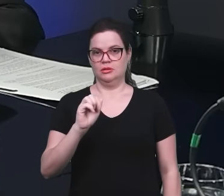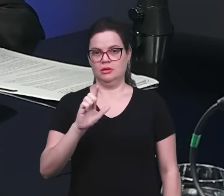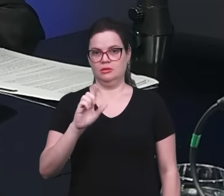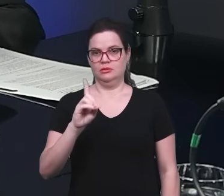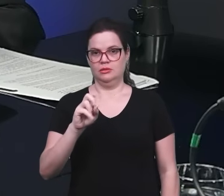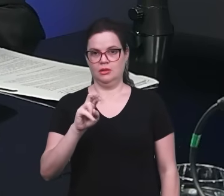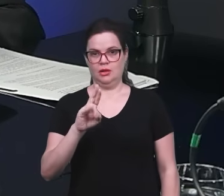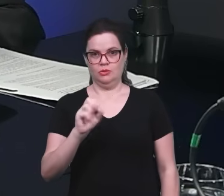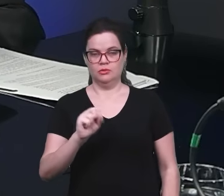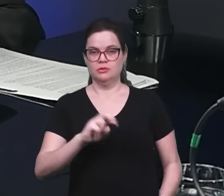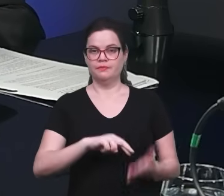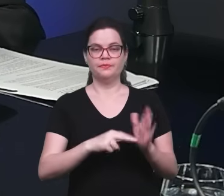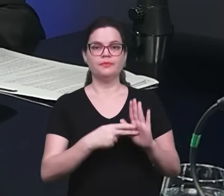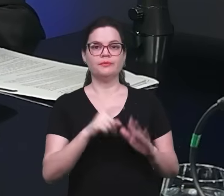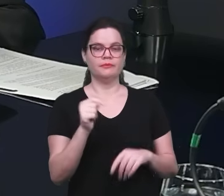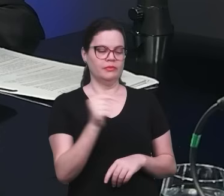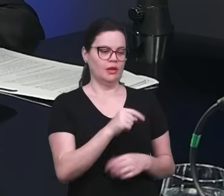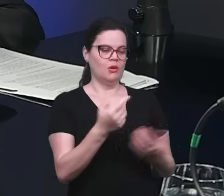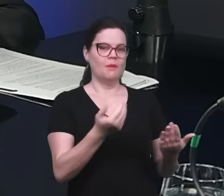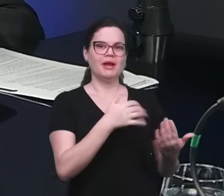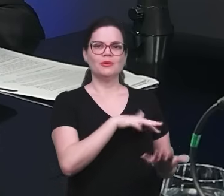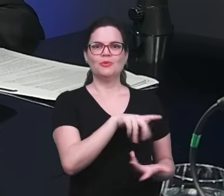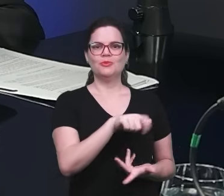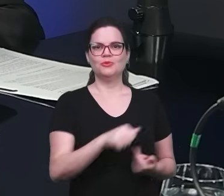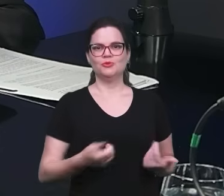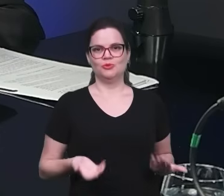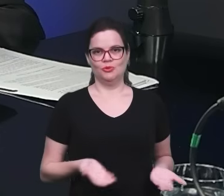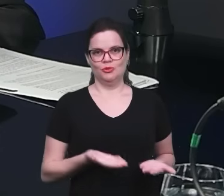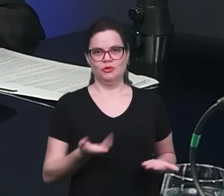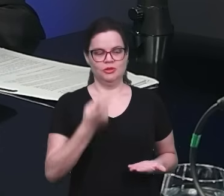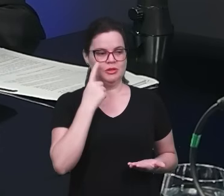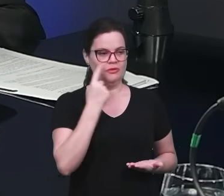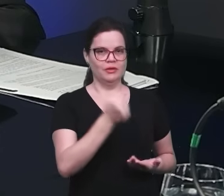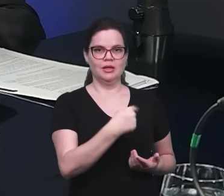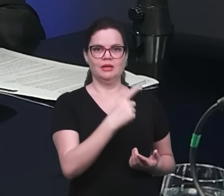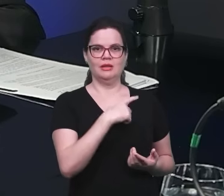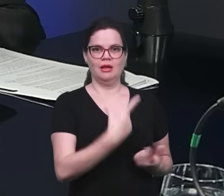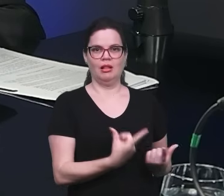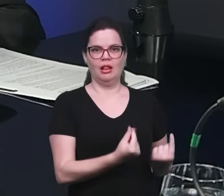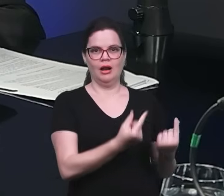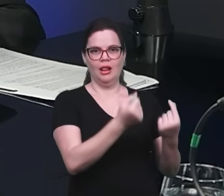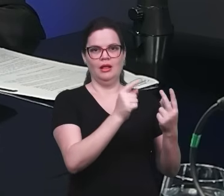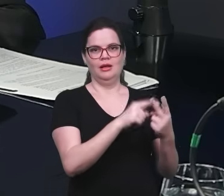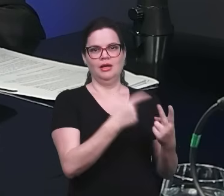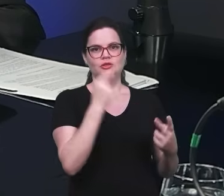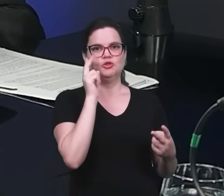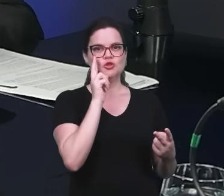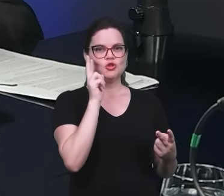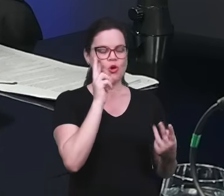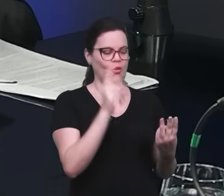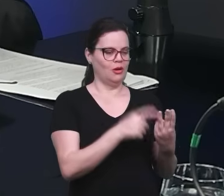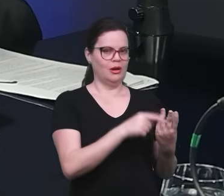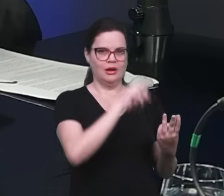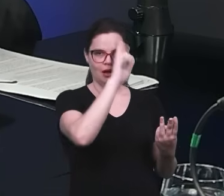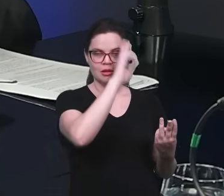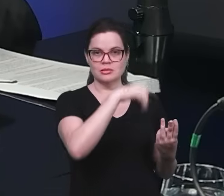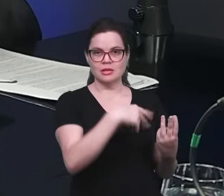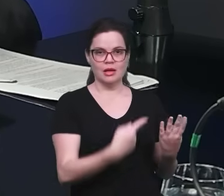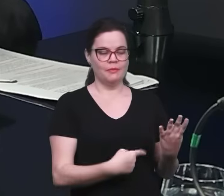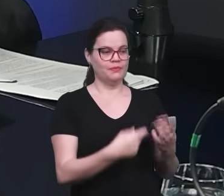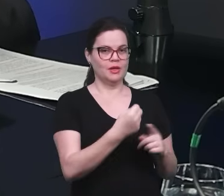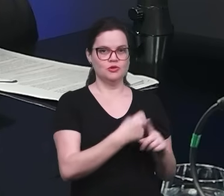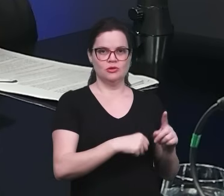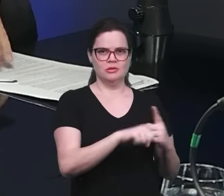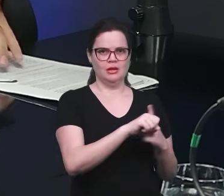representa o mundo que aí está. Um mundo de valores materiais, de valores históricos, de uma